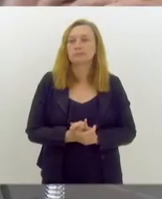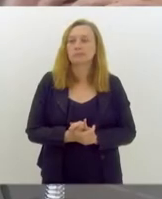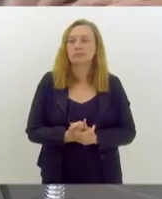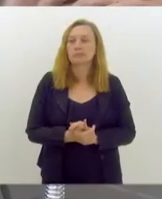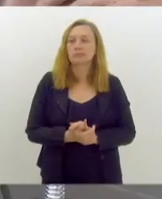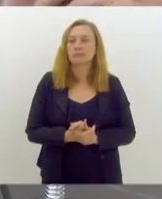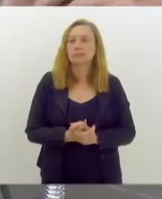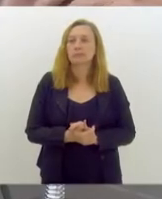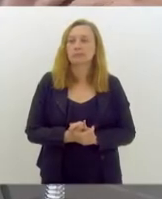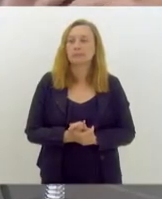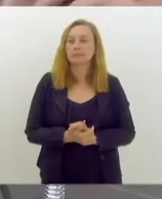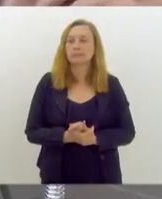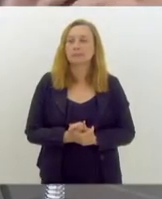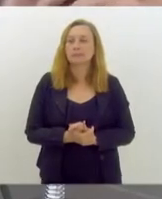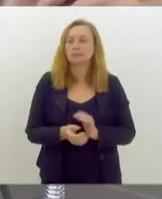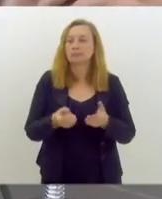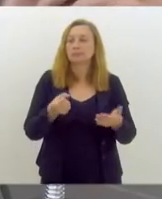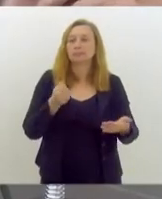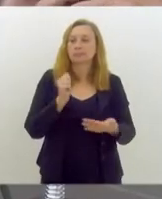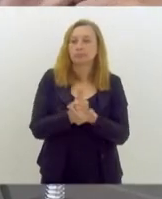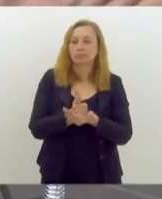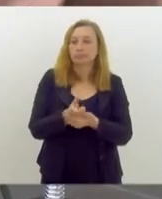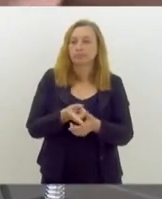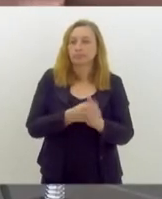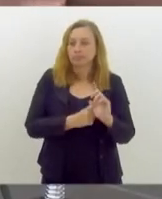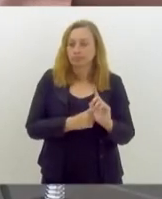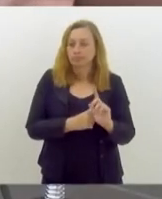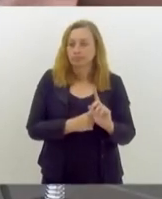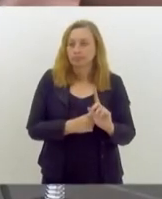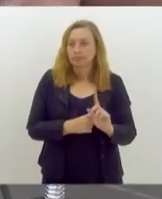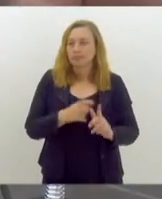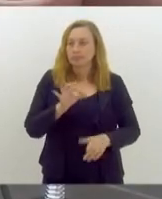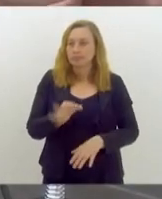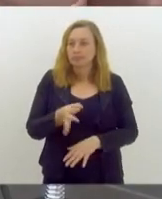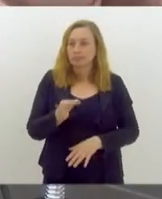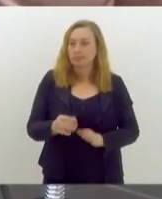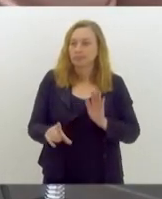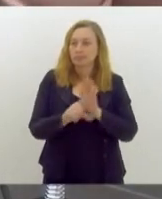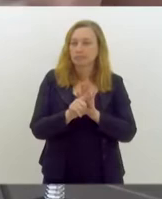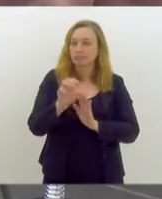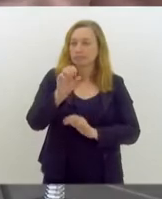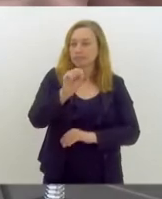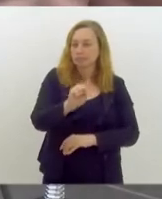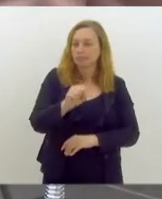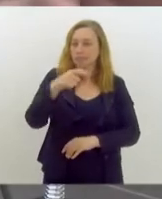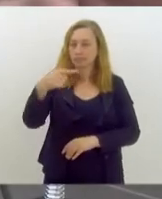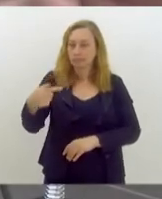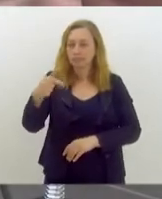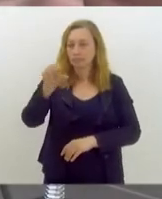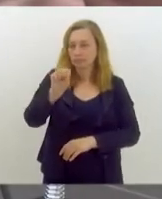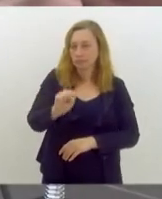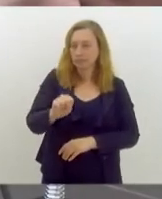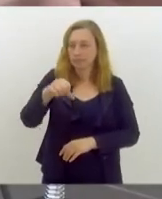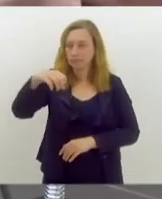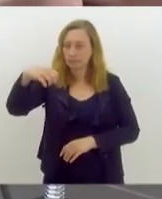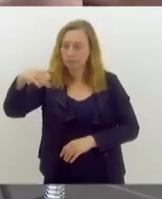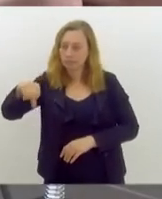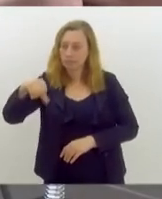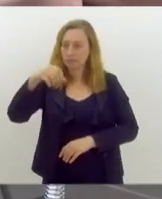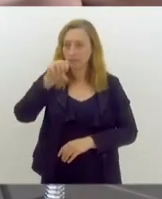da construção do pagamento da dívida que são exatamente as leis de 87 e 89